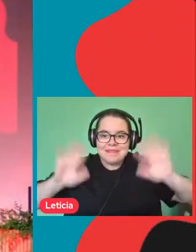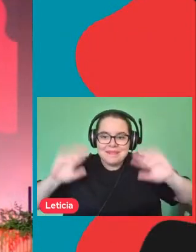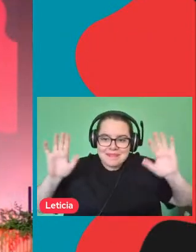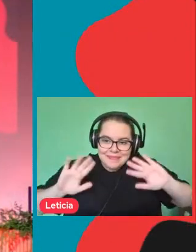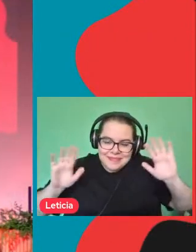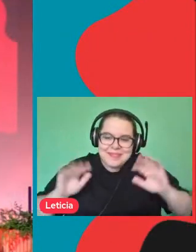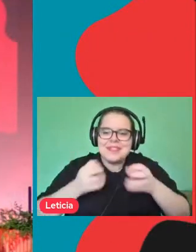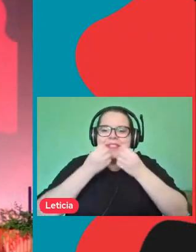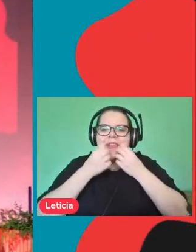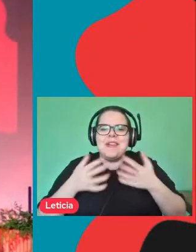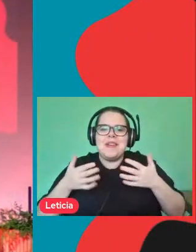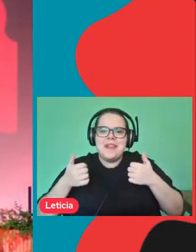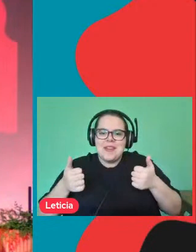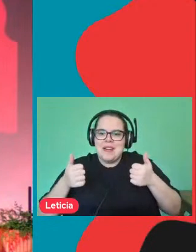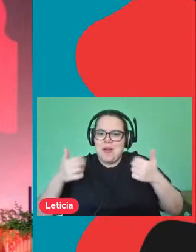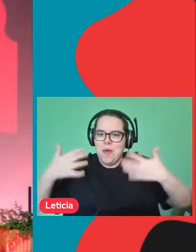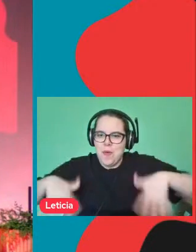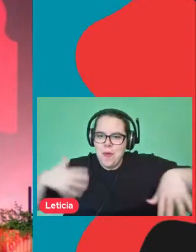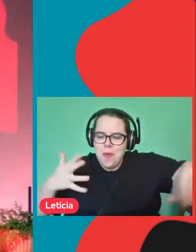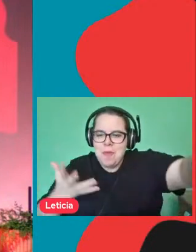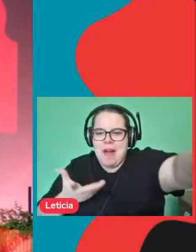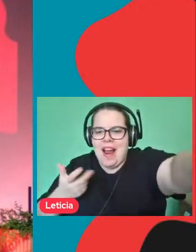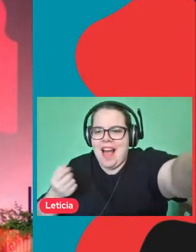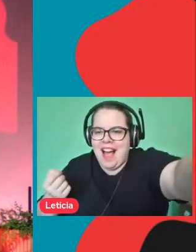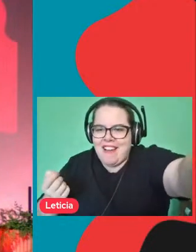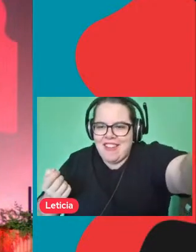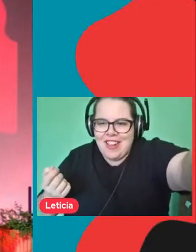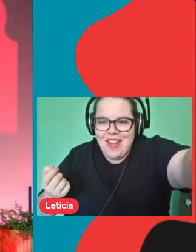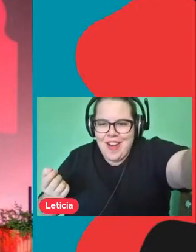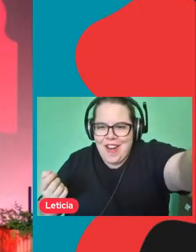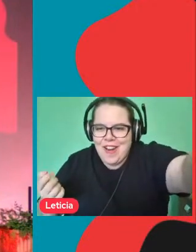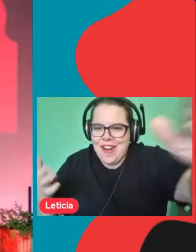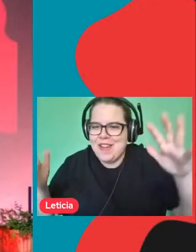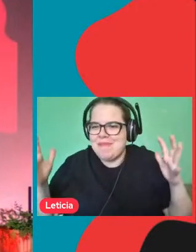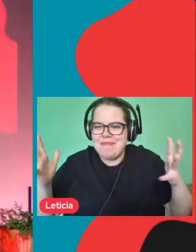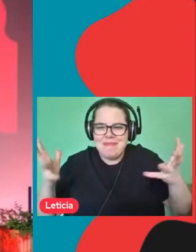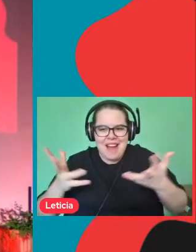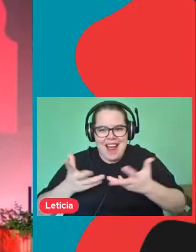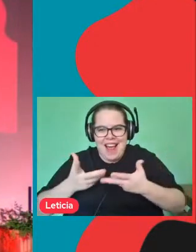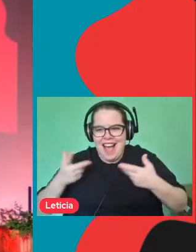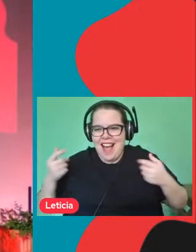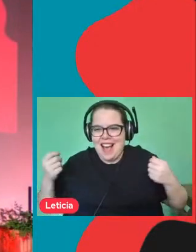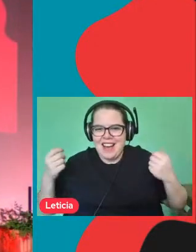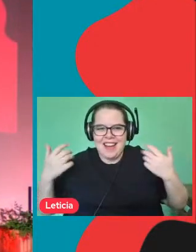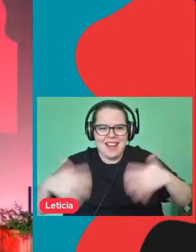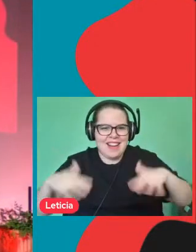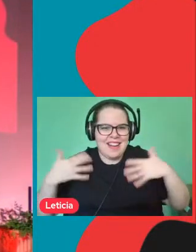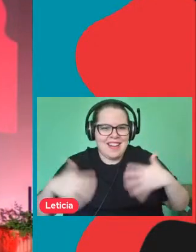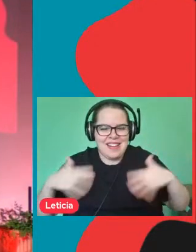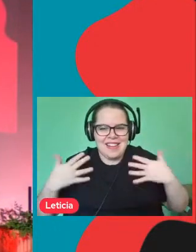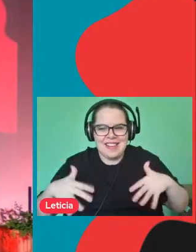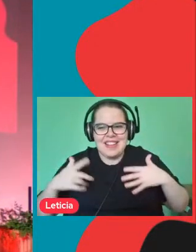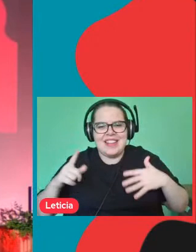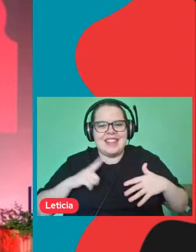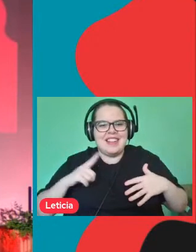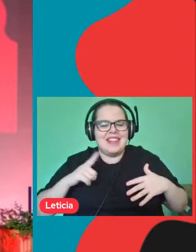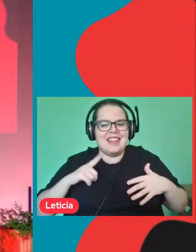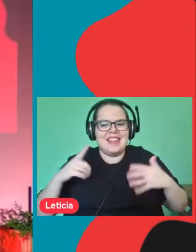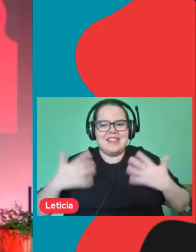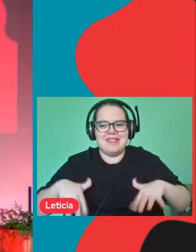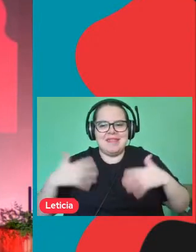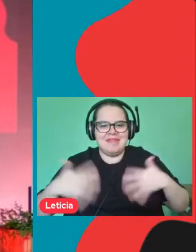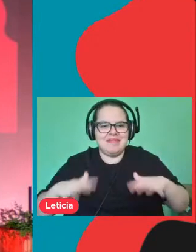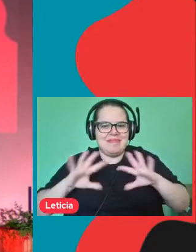Bom, que coisa, hein, Val? Nossa, foi maravilhoso. Que evento, gente, que isso. Tem 3 semanas que eu não durmo.